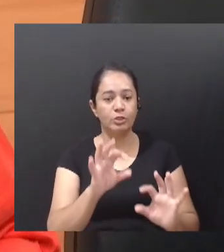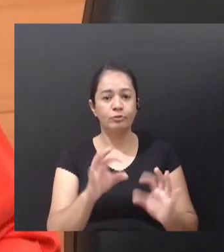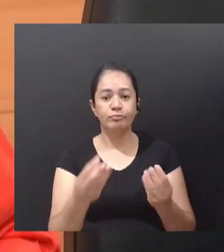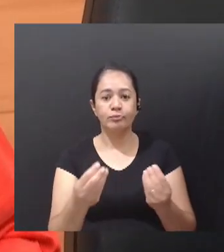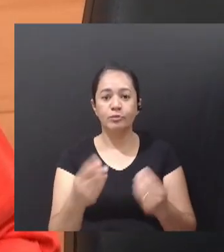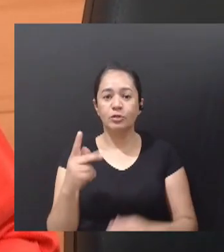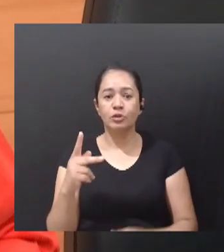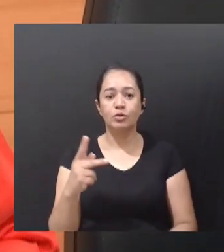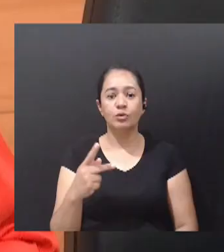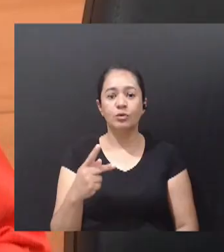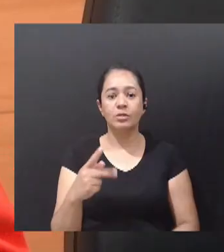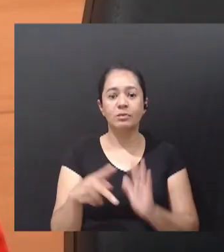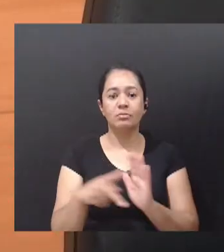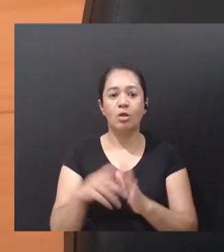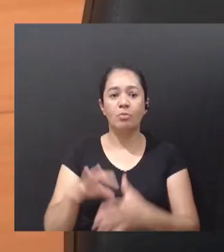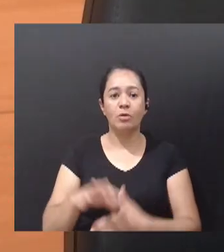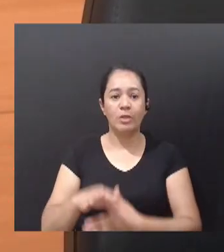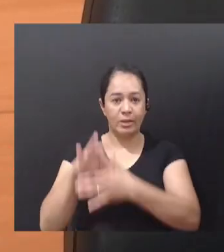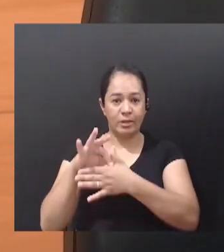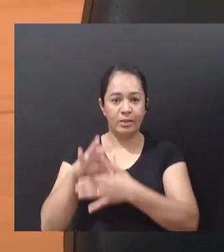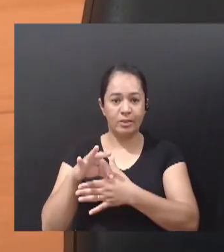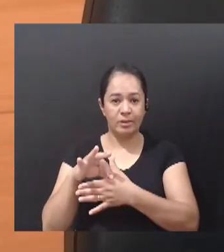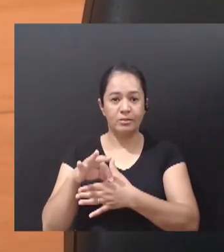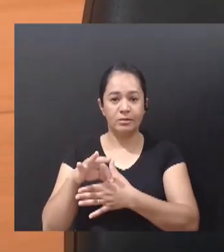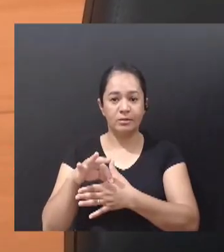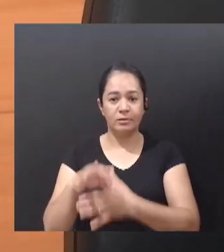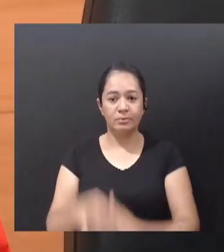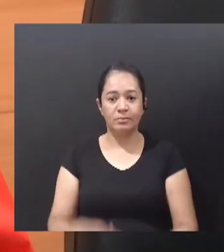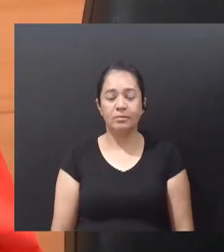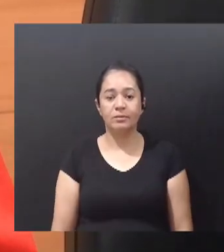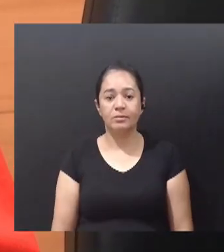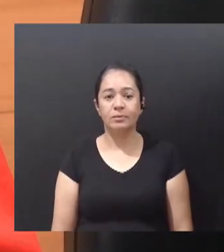próprias lideranças que